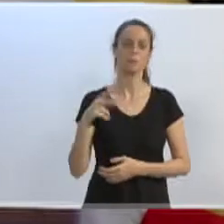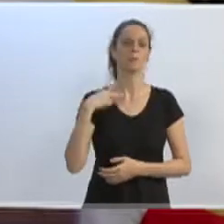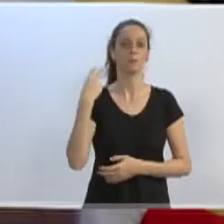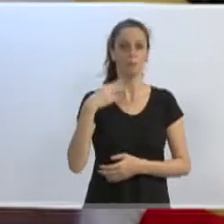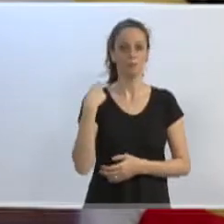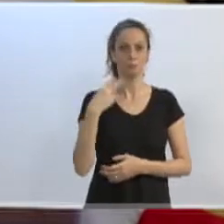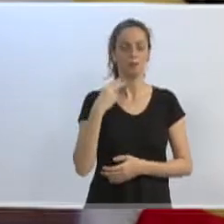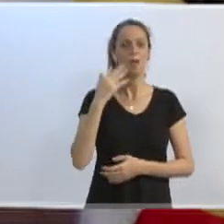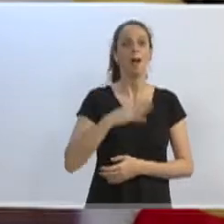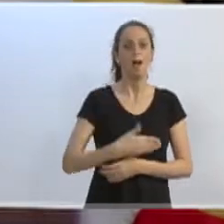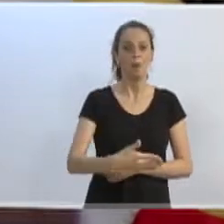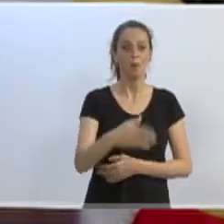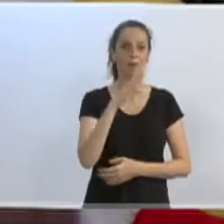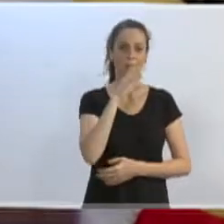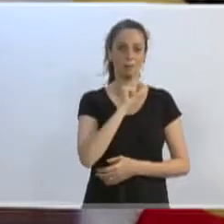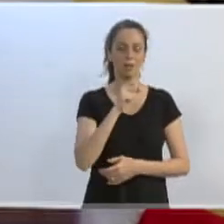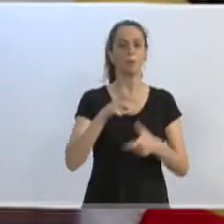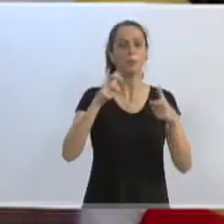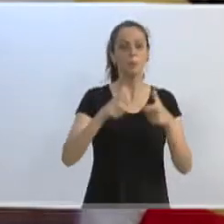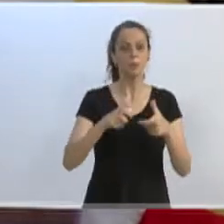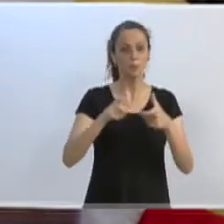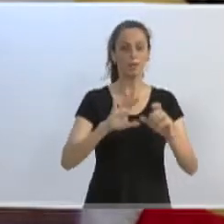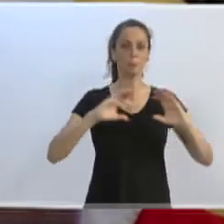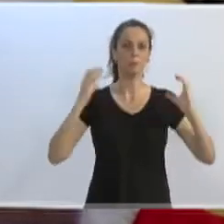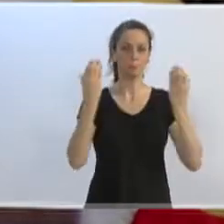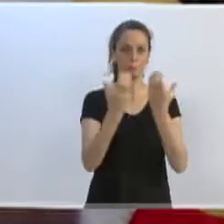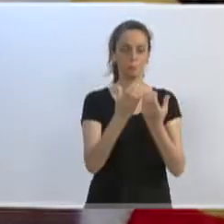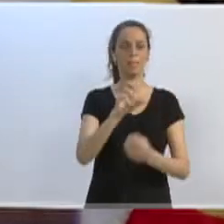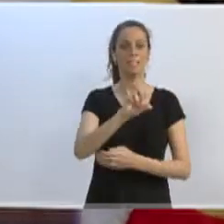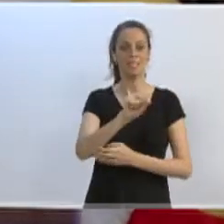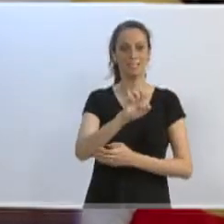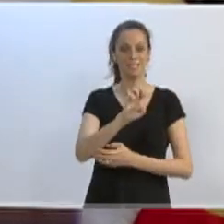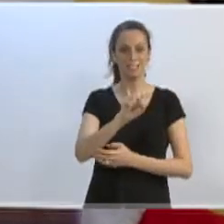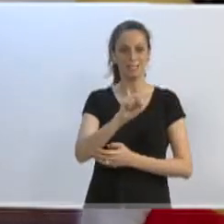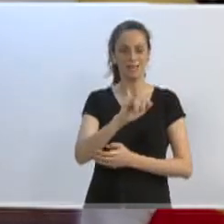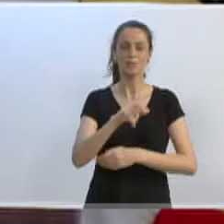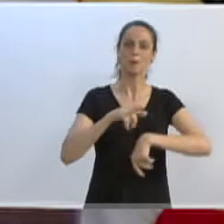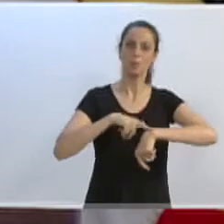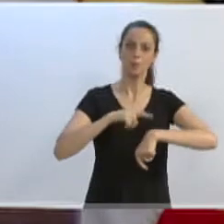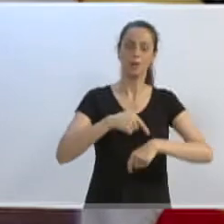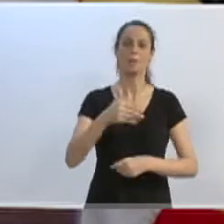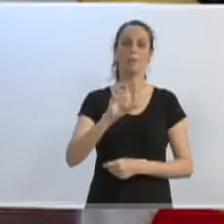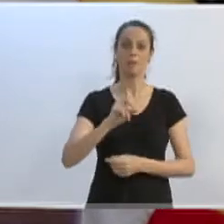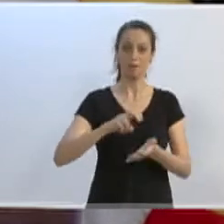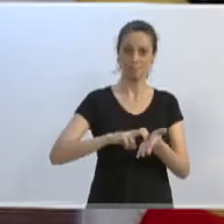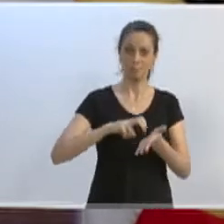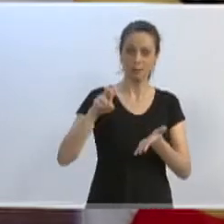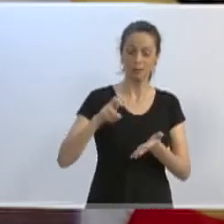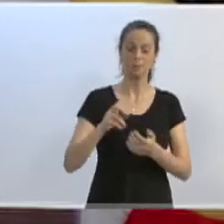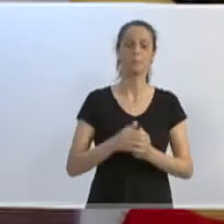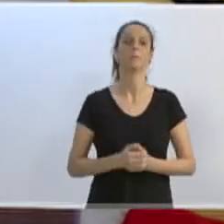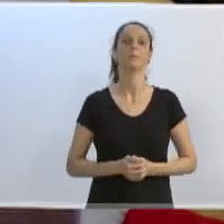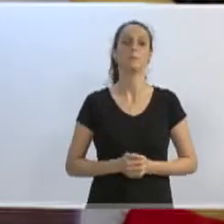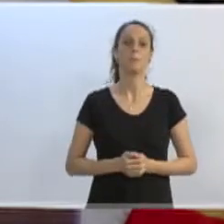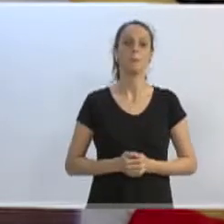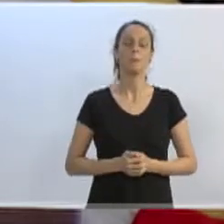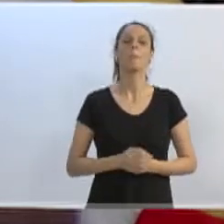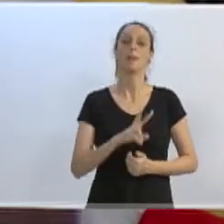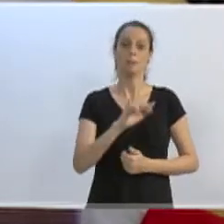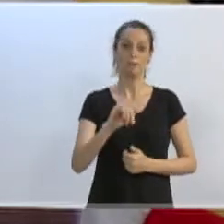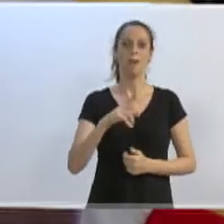sábado agora no sesi às 10 horas da manhã é terá um jogo um jogo é